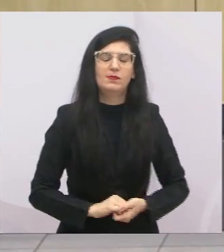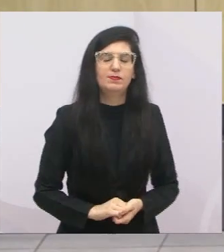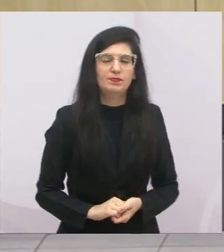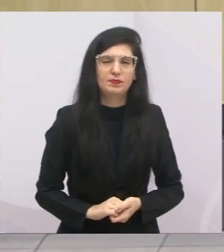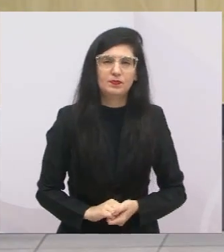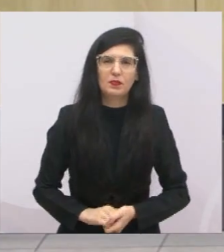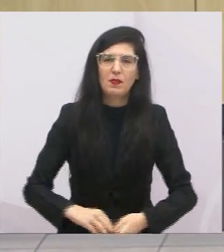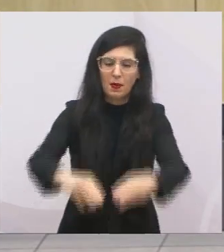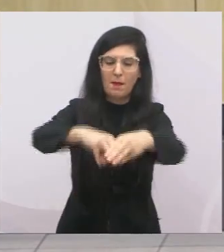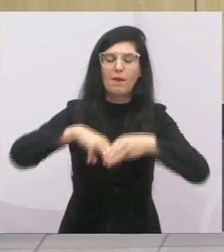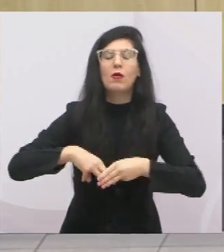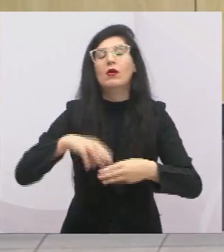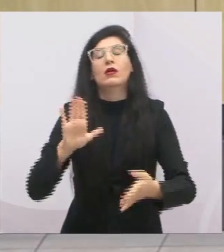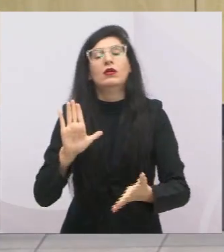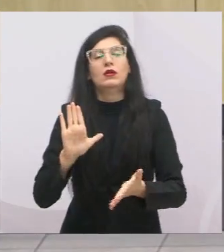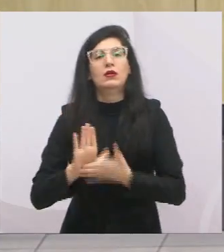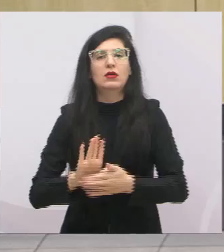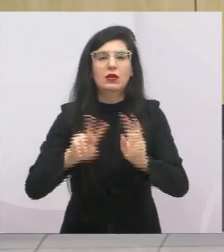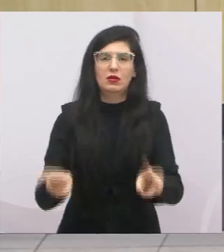Moção